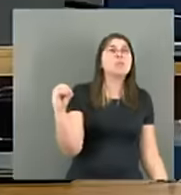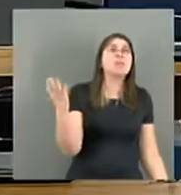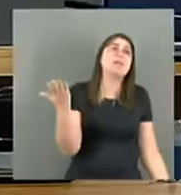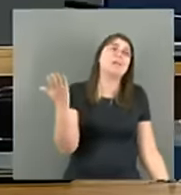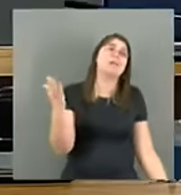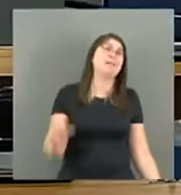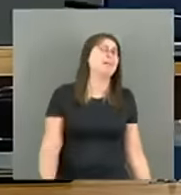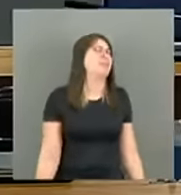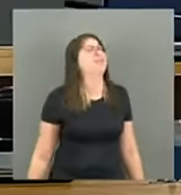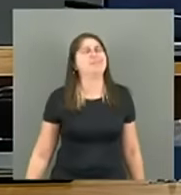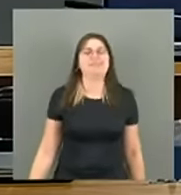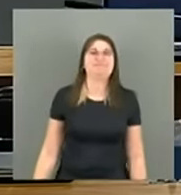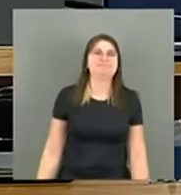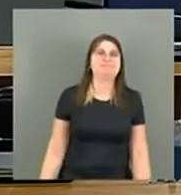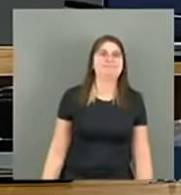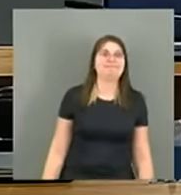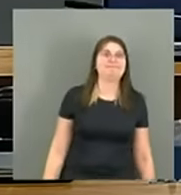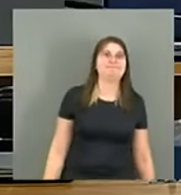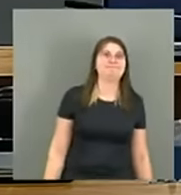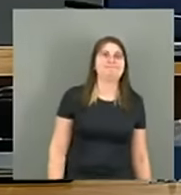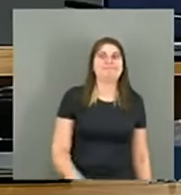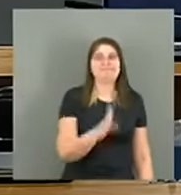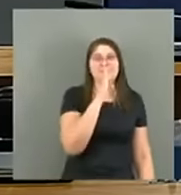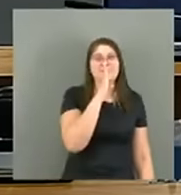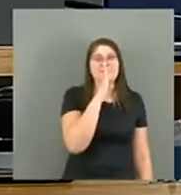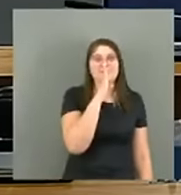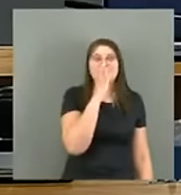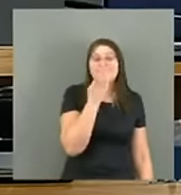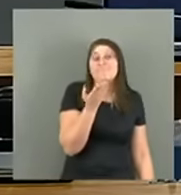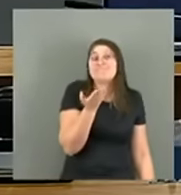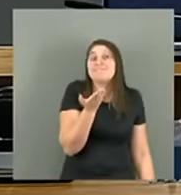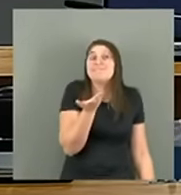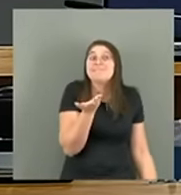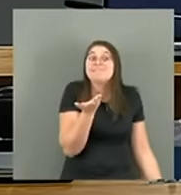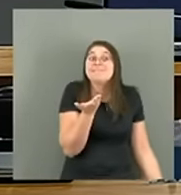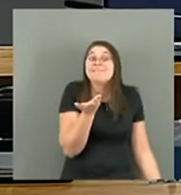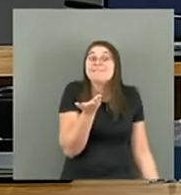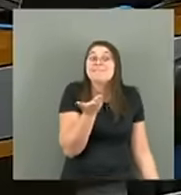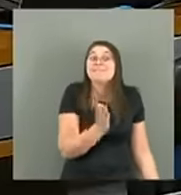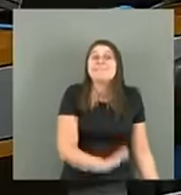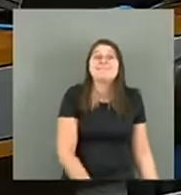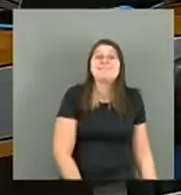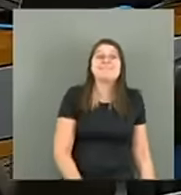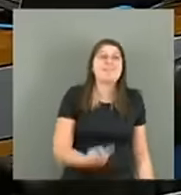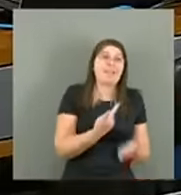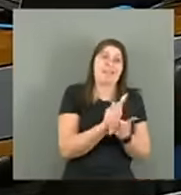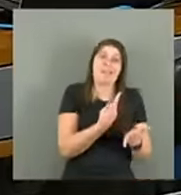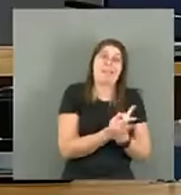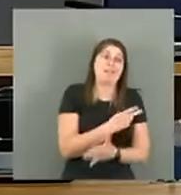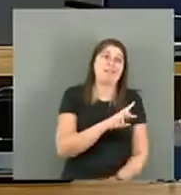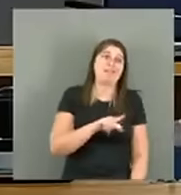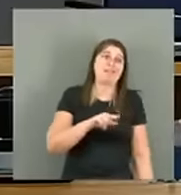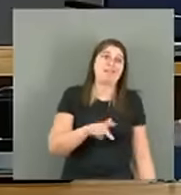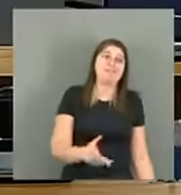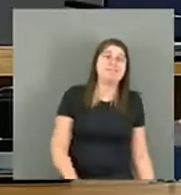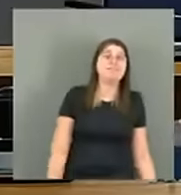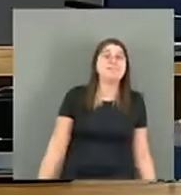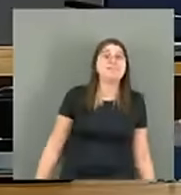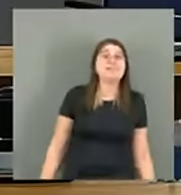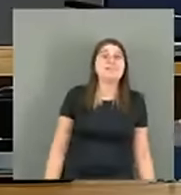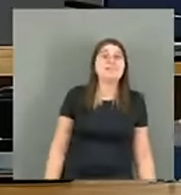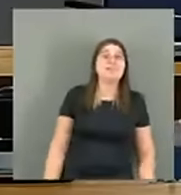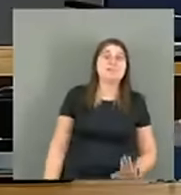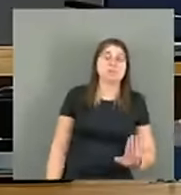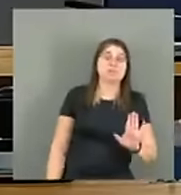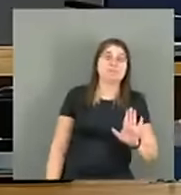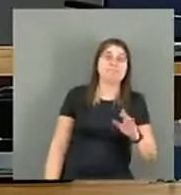Ô, William. O silêncio não comete erros. Por enquanto. Eu quero te perguntar assim: o seguinte,